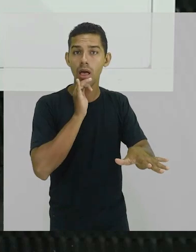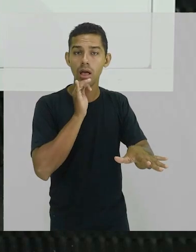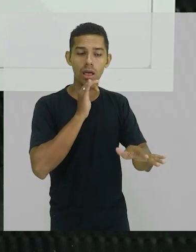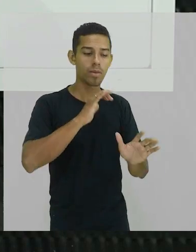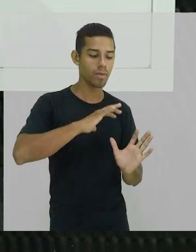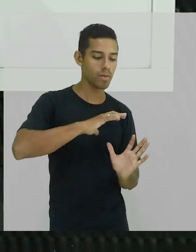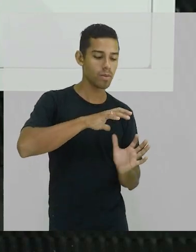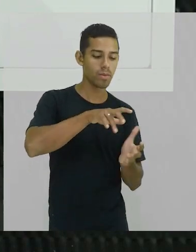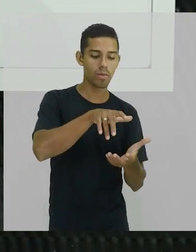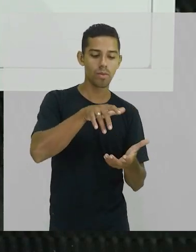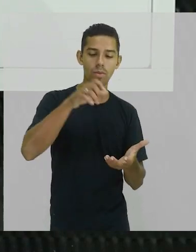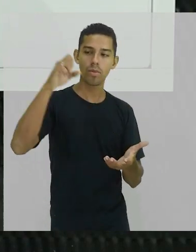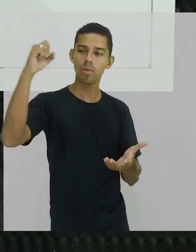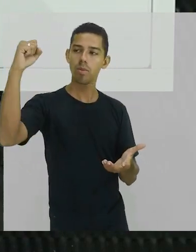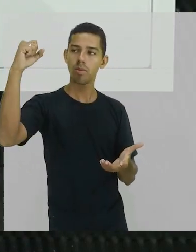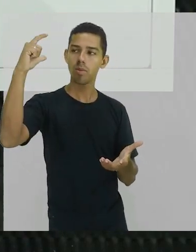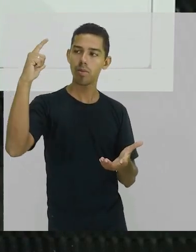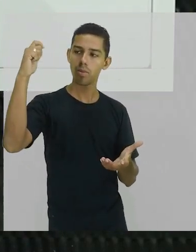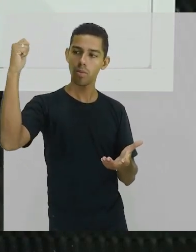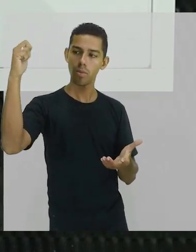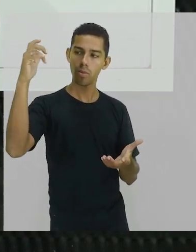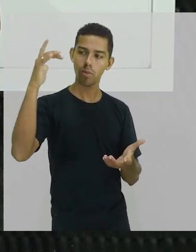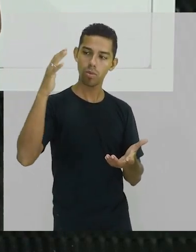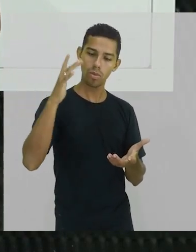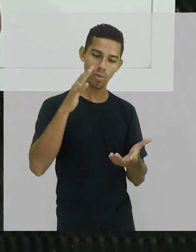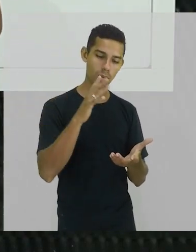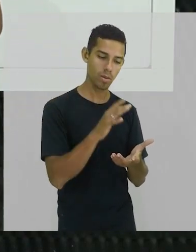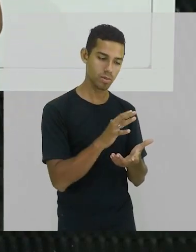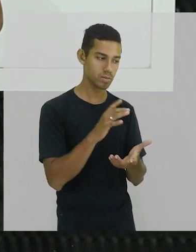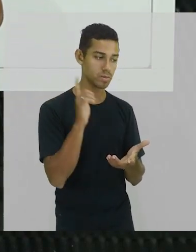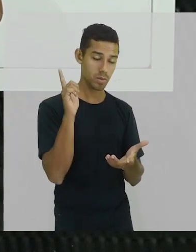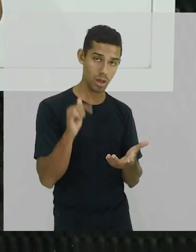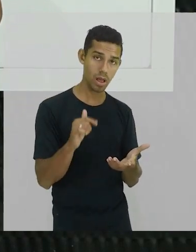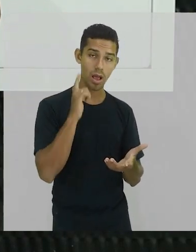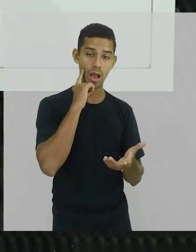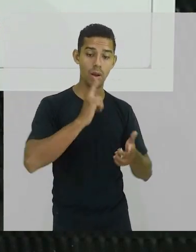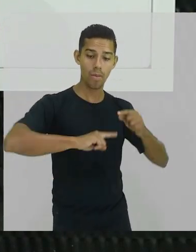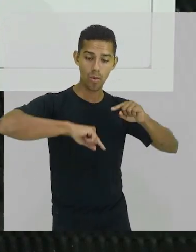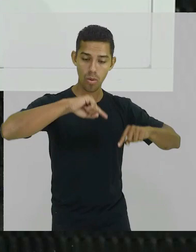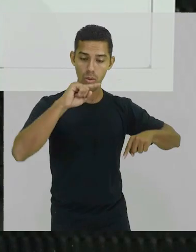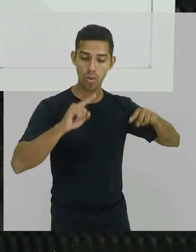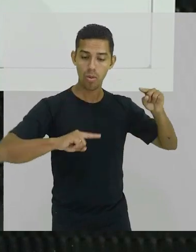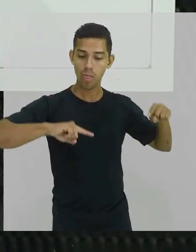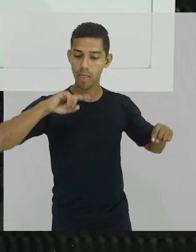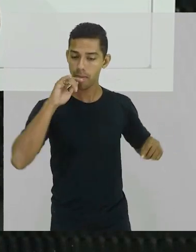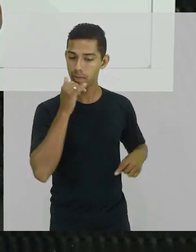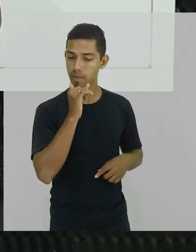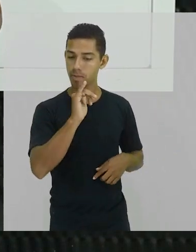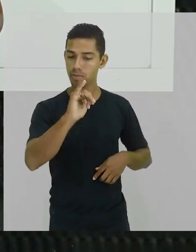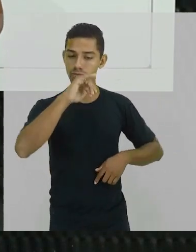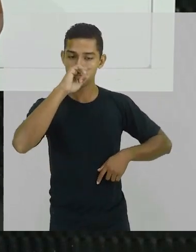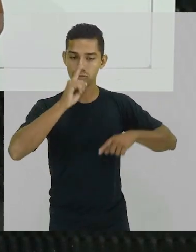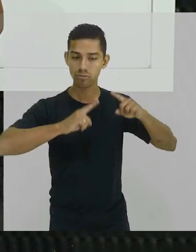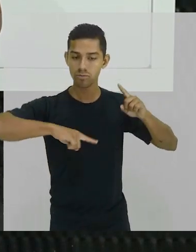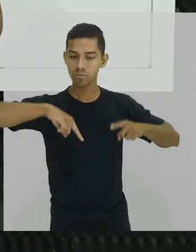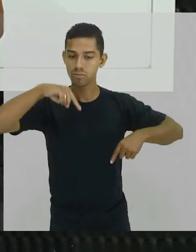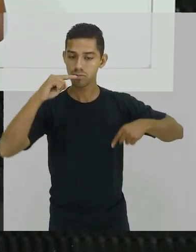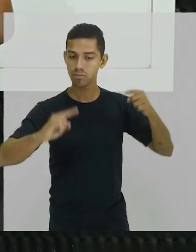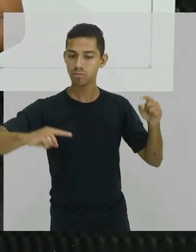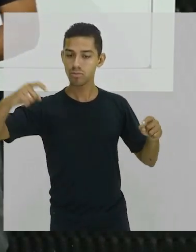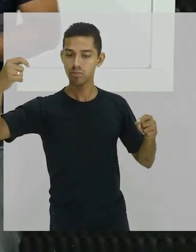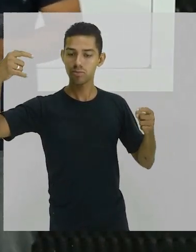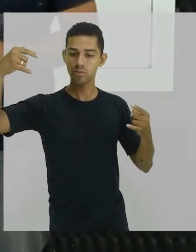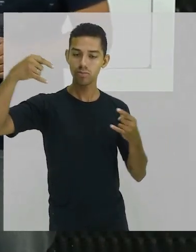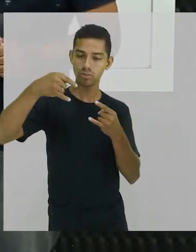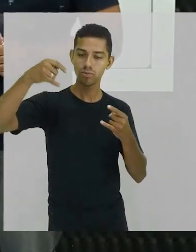Terra? Justamente porque a luz é uma onda eletromagnética. Por isso que ela consegue chegar